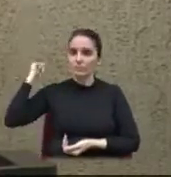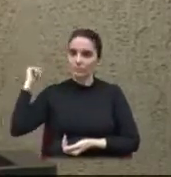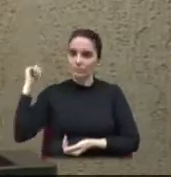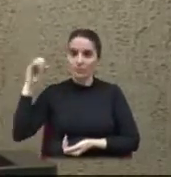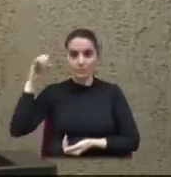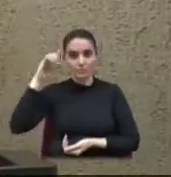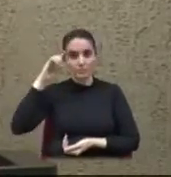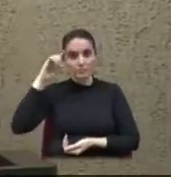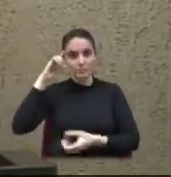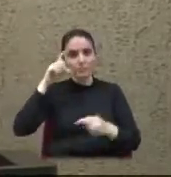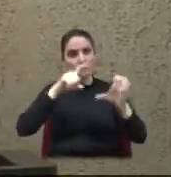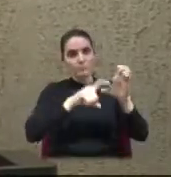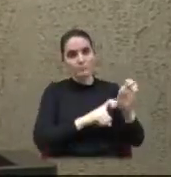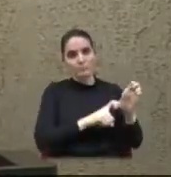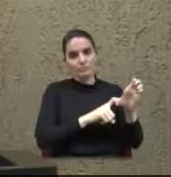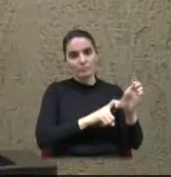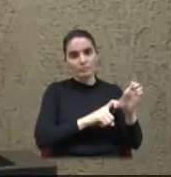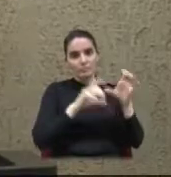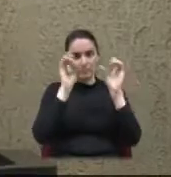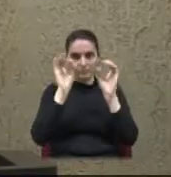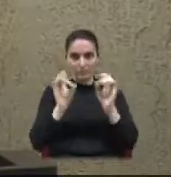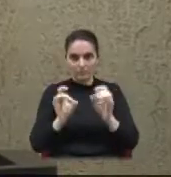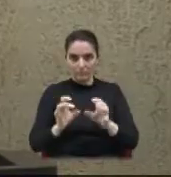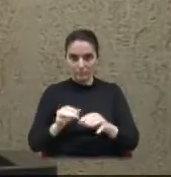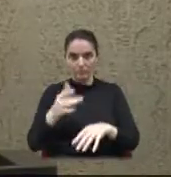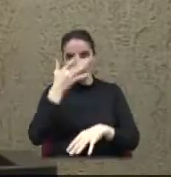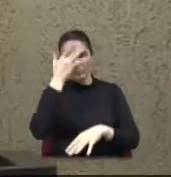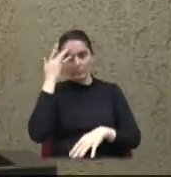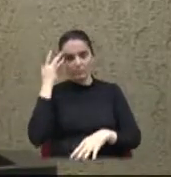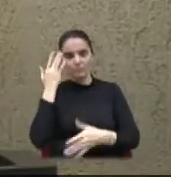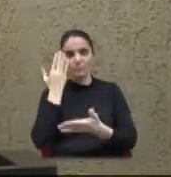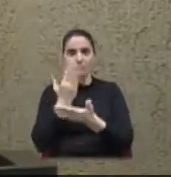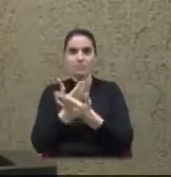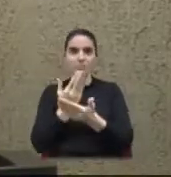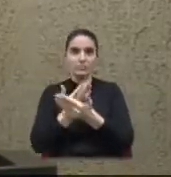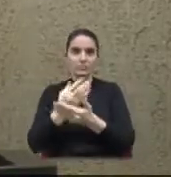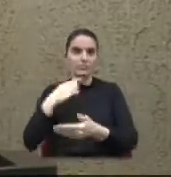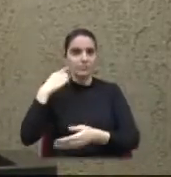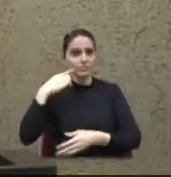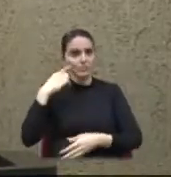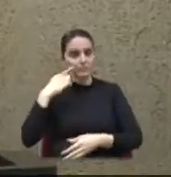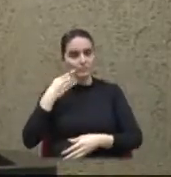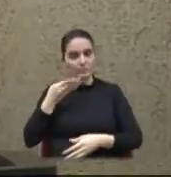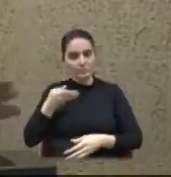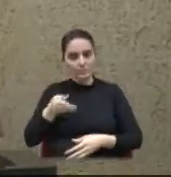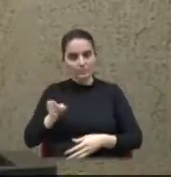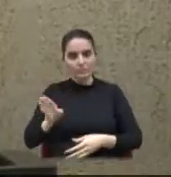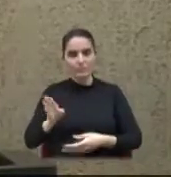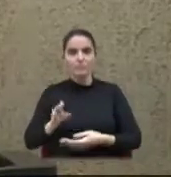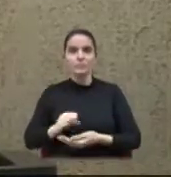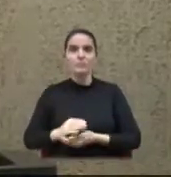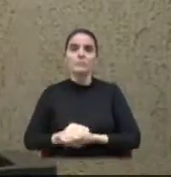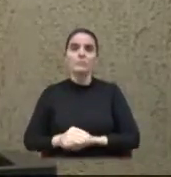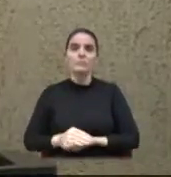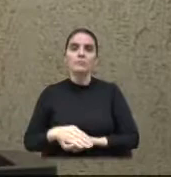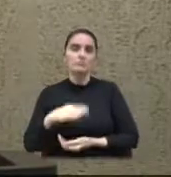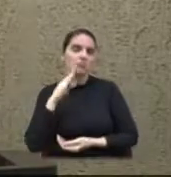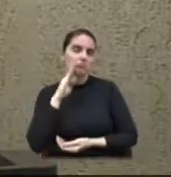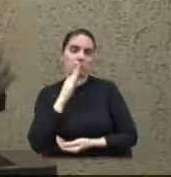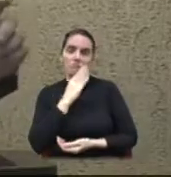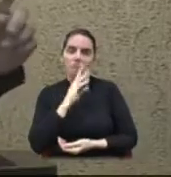da Pendura, né, quando os estudantes de direito, eles saíam às